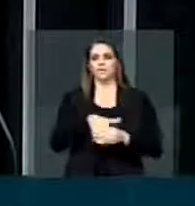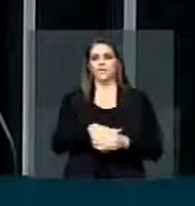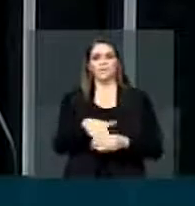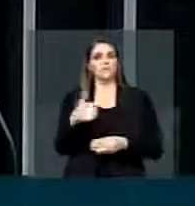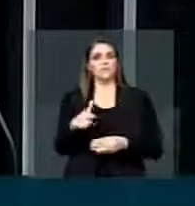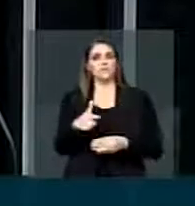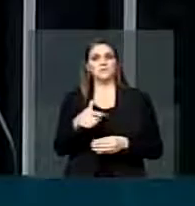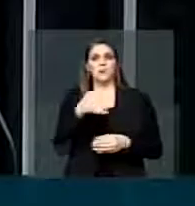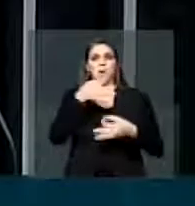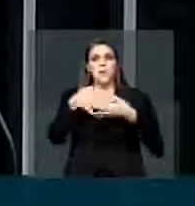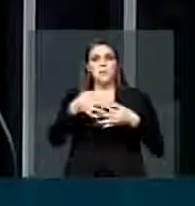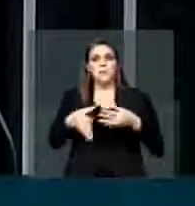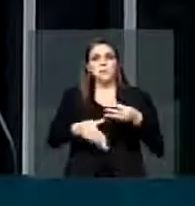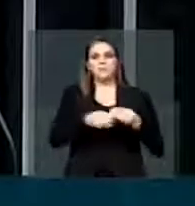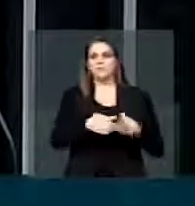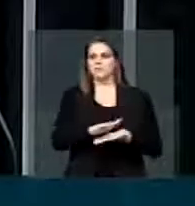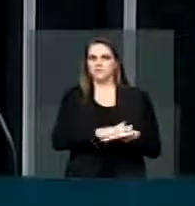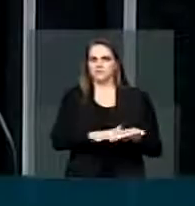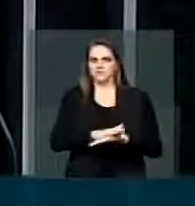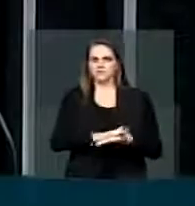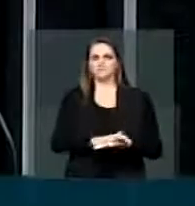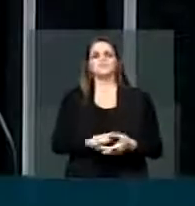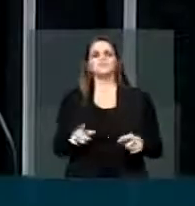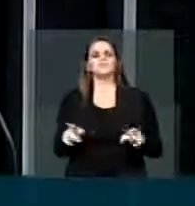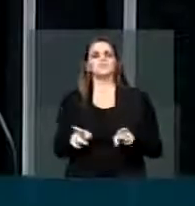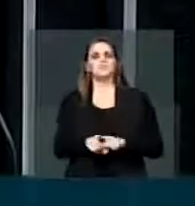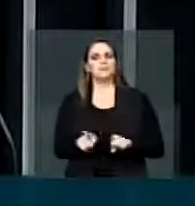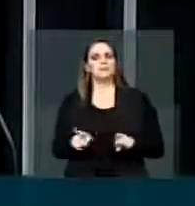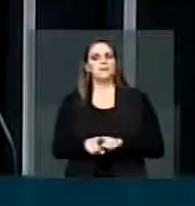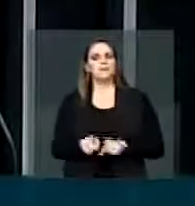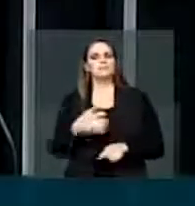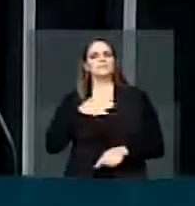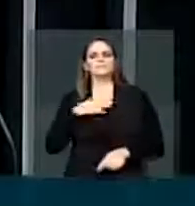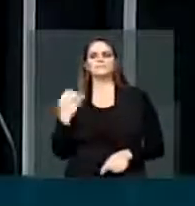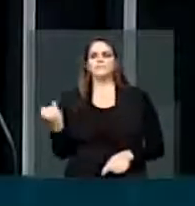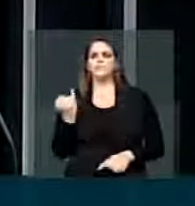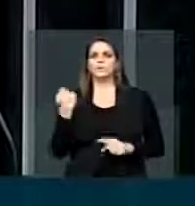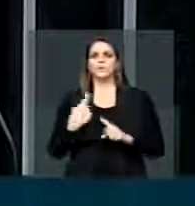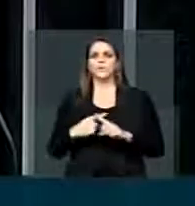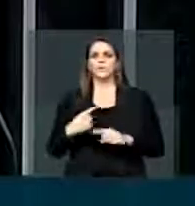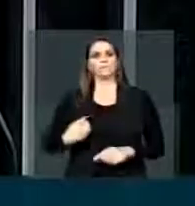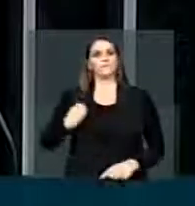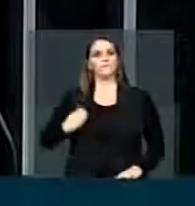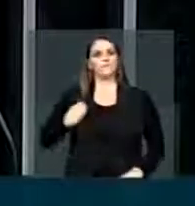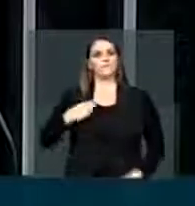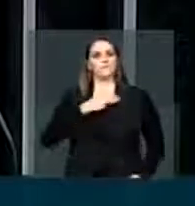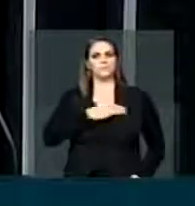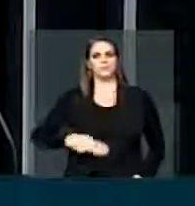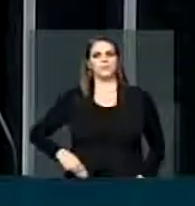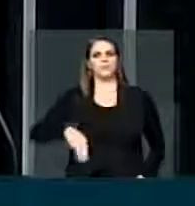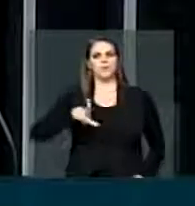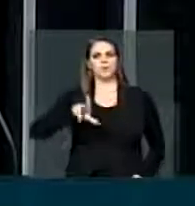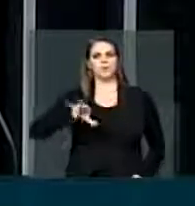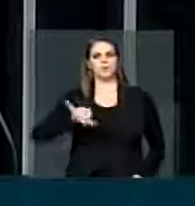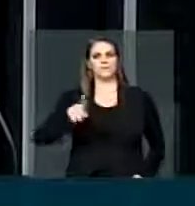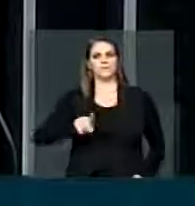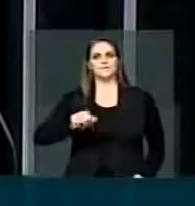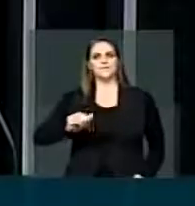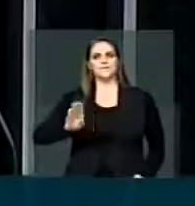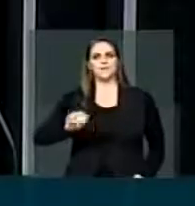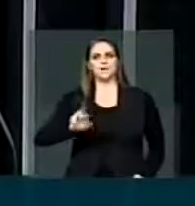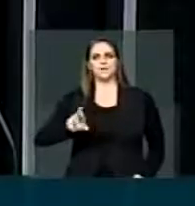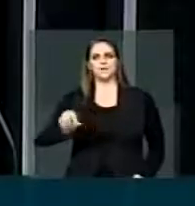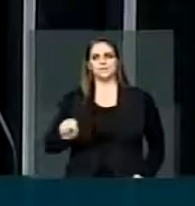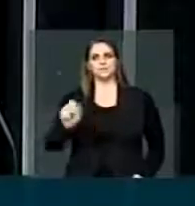emenda. E segundo, porque tivemos a presença da ministra Luiza Barros, que foi